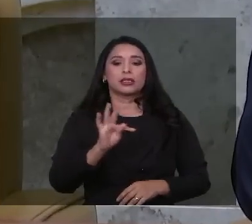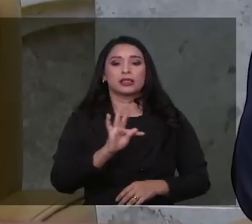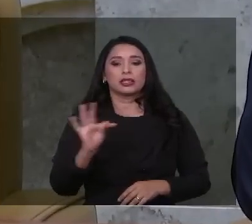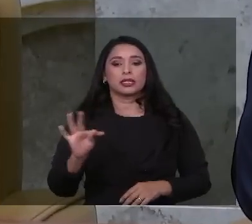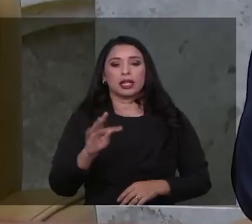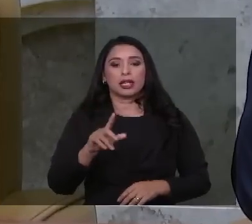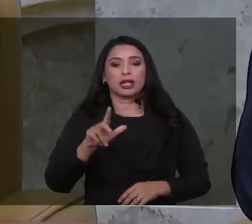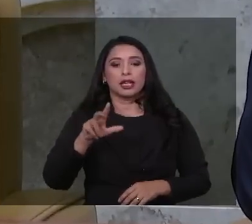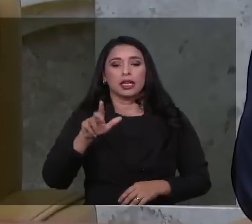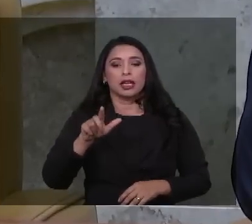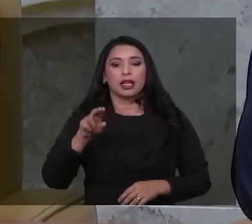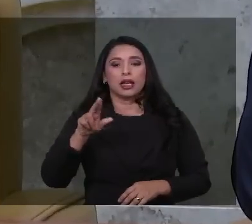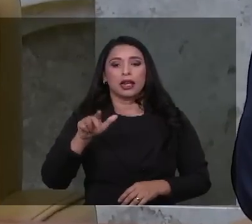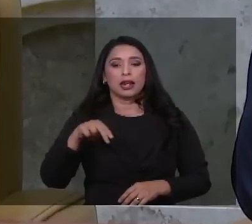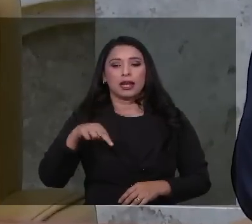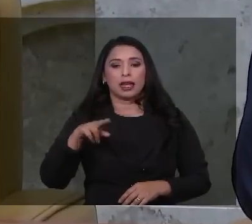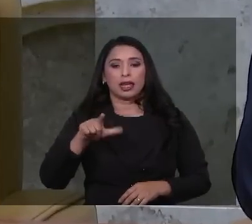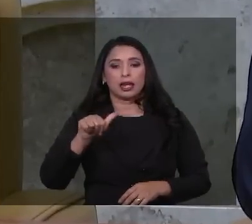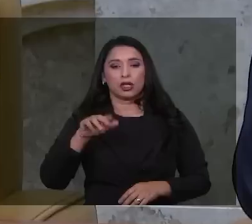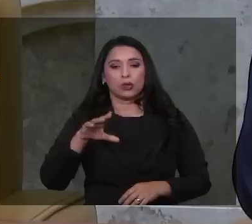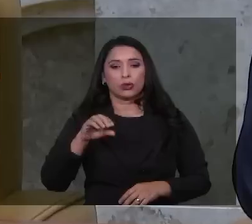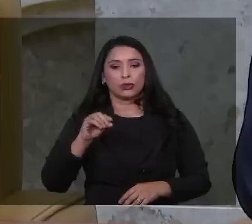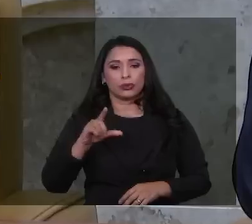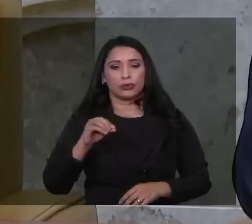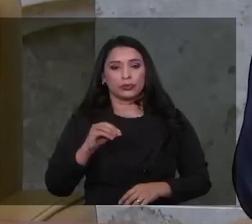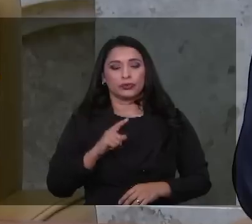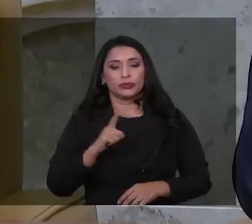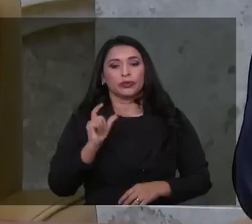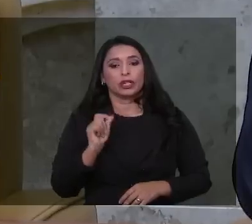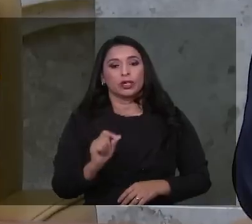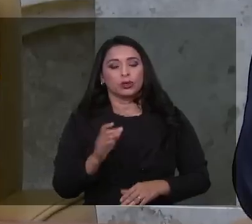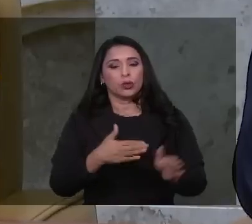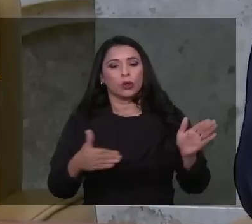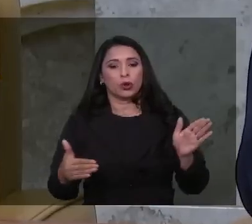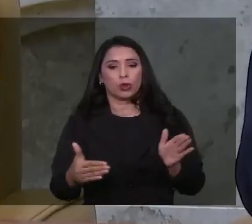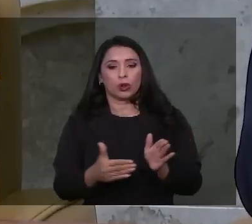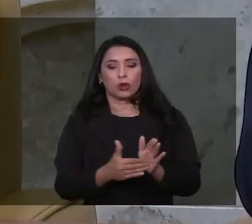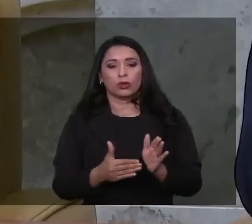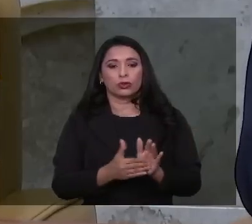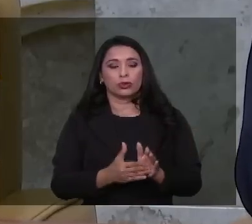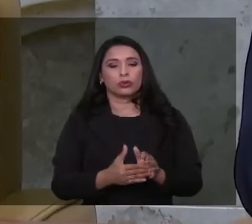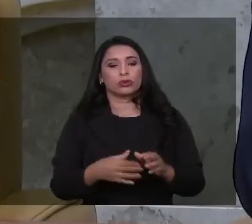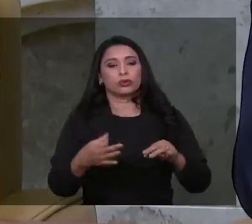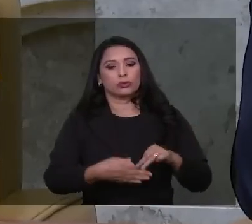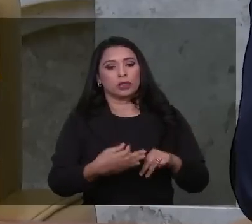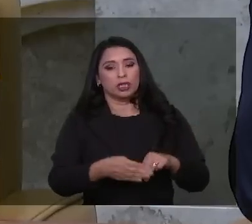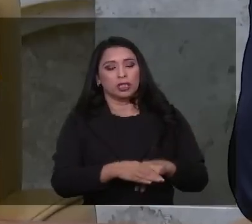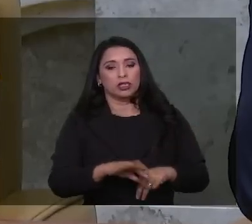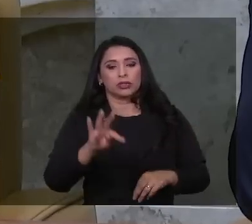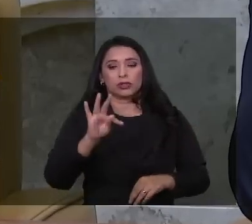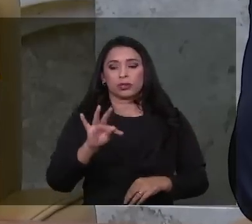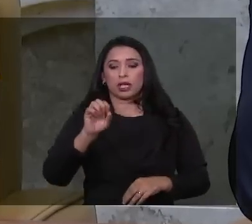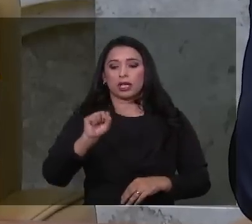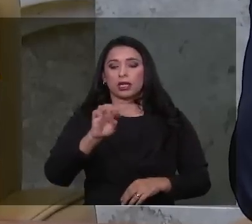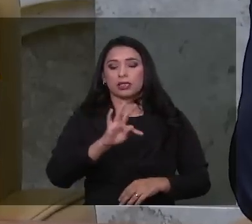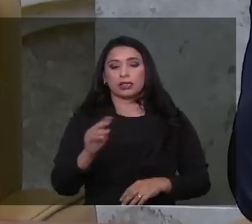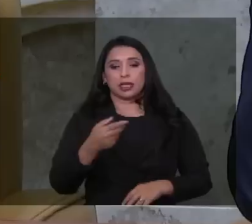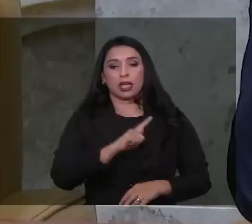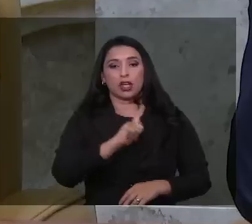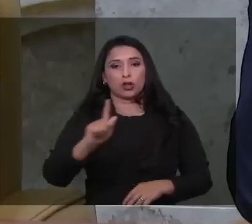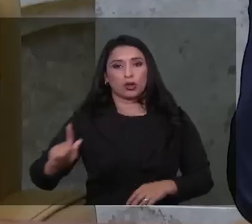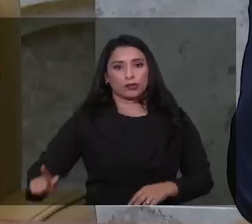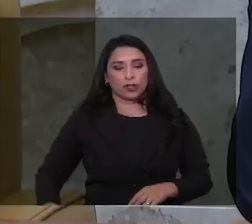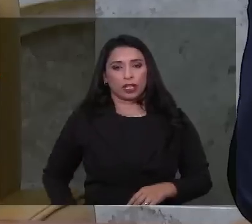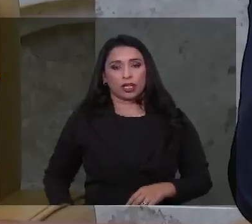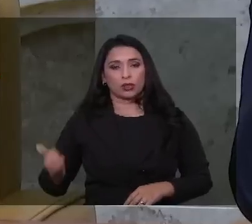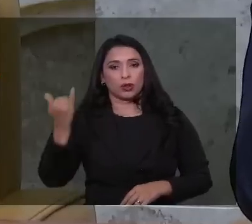Correia, na pessoa de quem cumprimento todos os ministros do Tribunal Superior do Trabalho. O senhor governador do Distrito Federal,